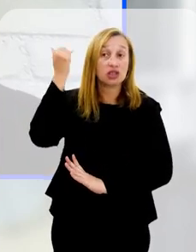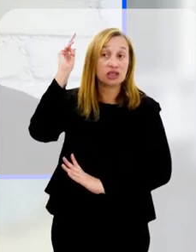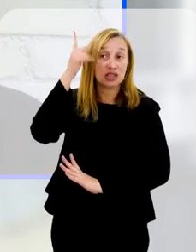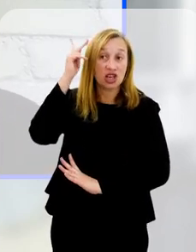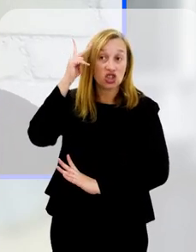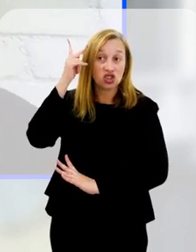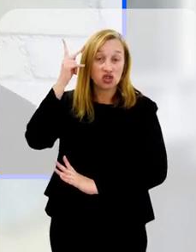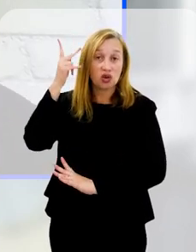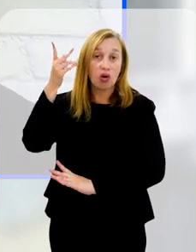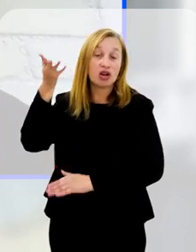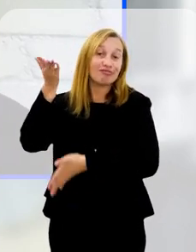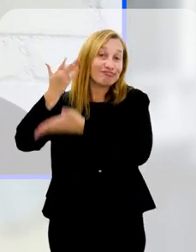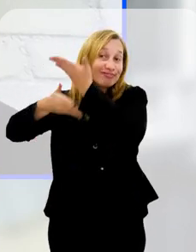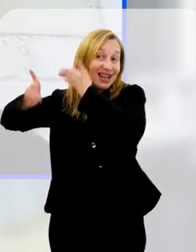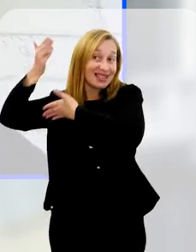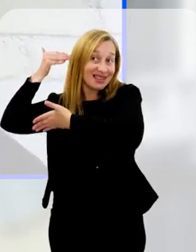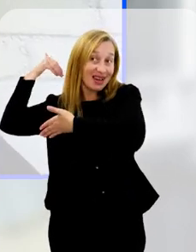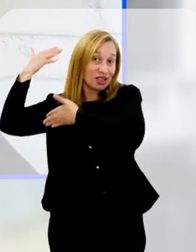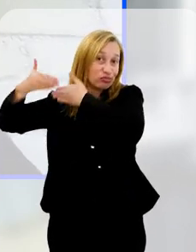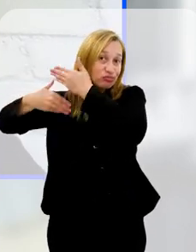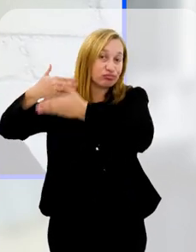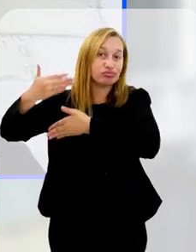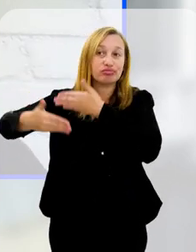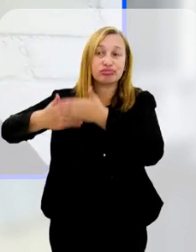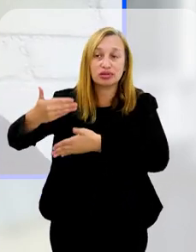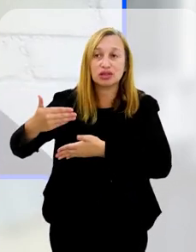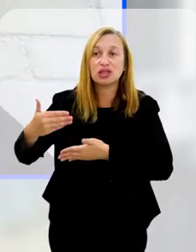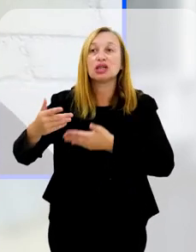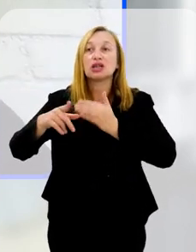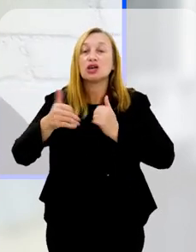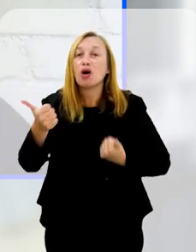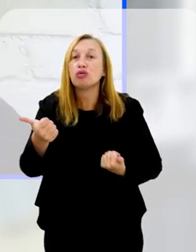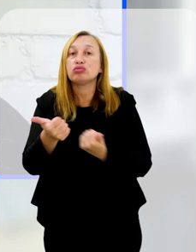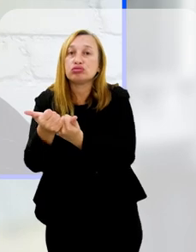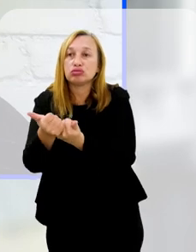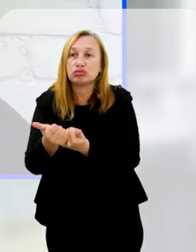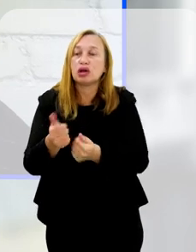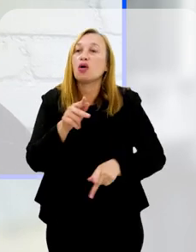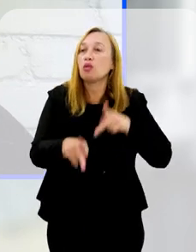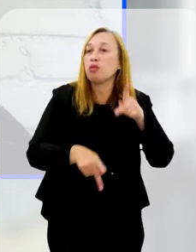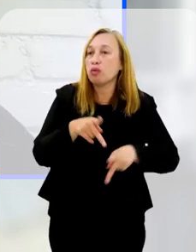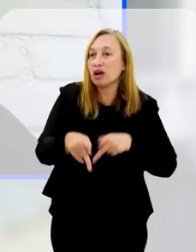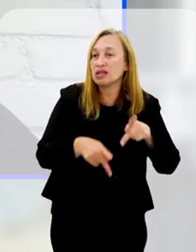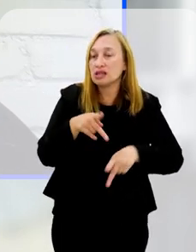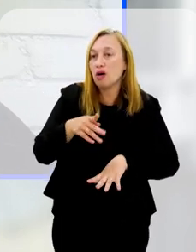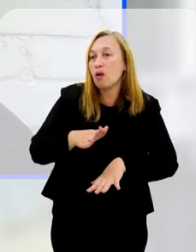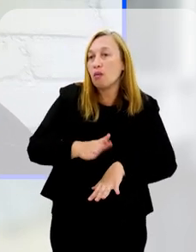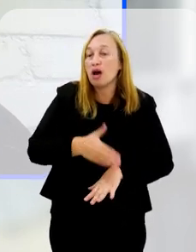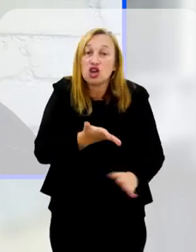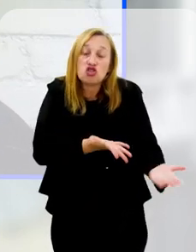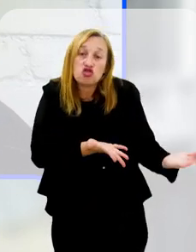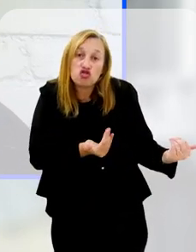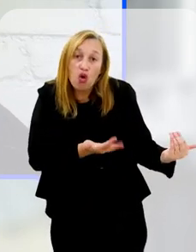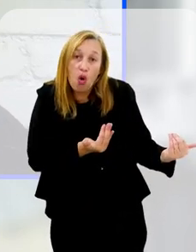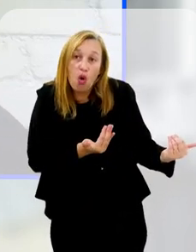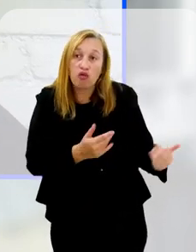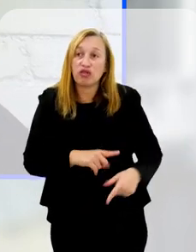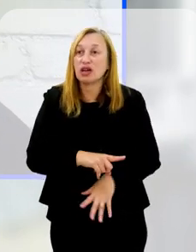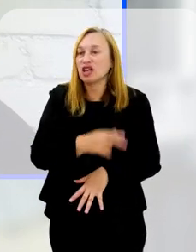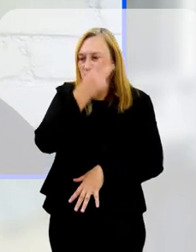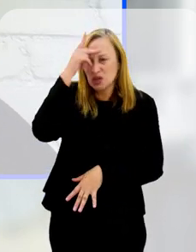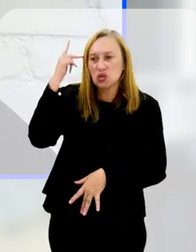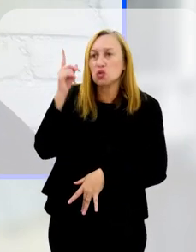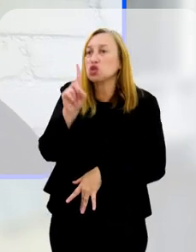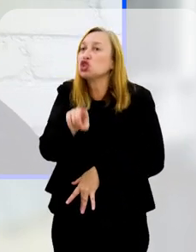foram muito importantes na história da saúde pública no Brasil, sobretudo do atendimento à população mais pobre,